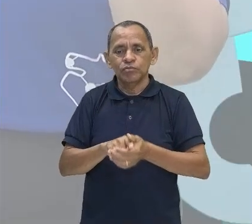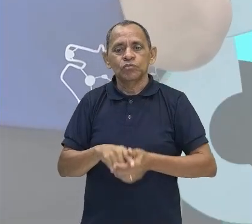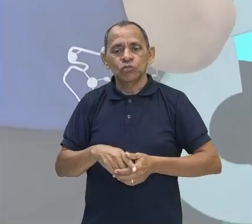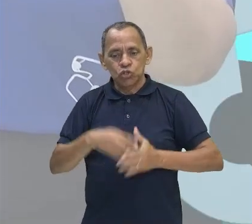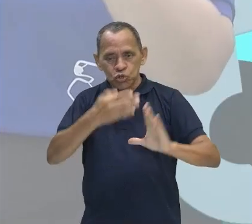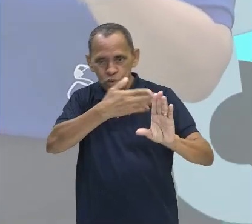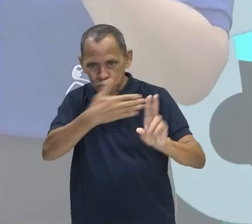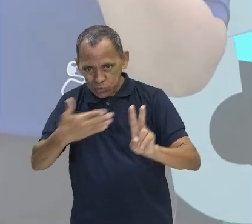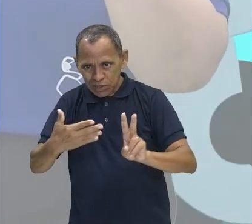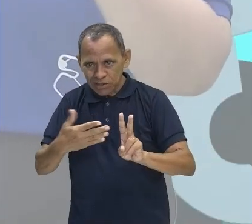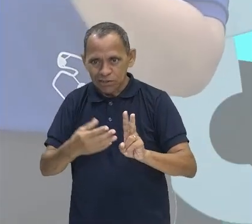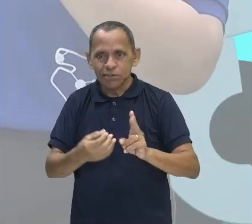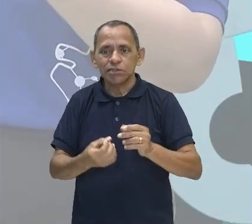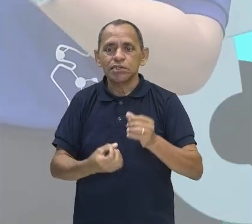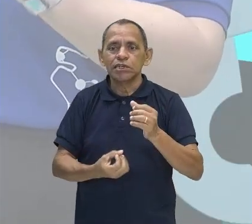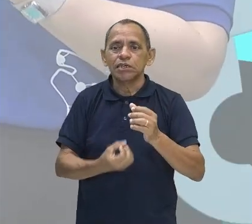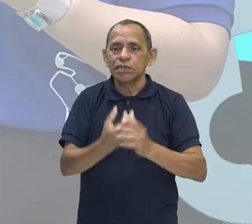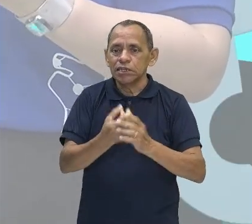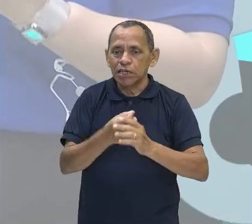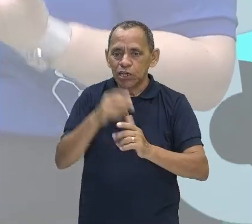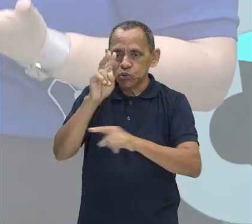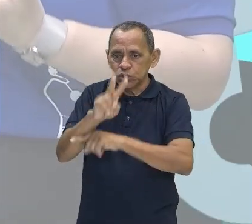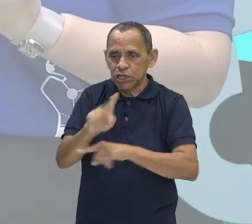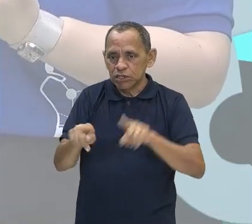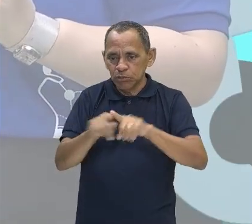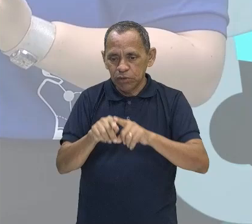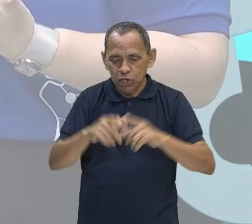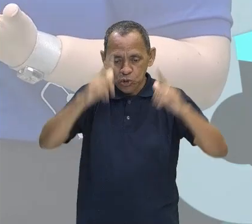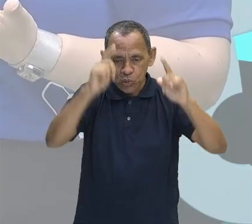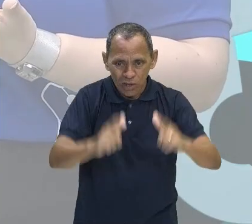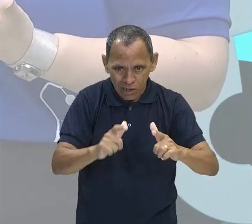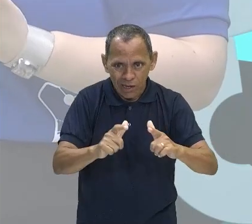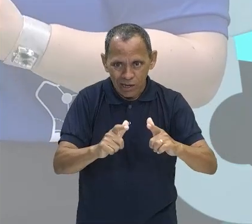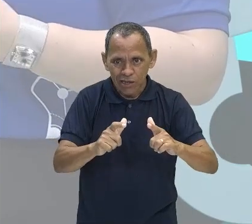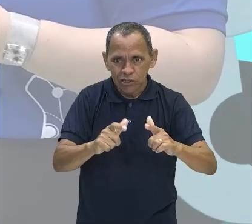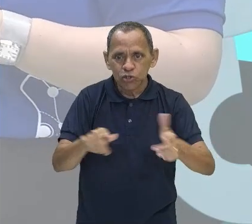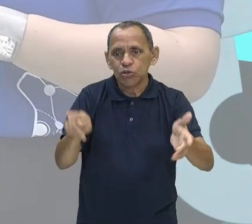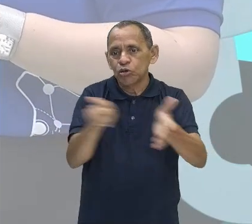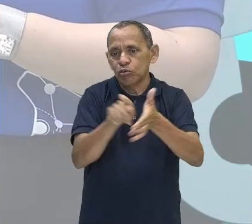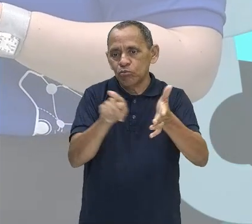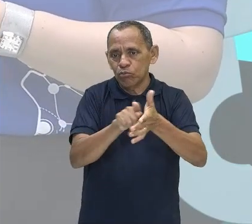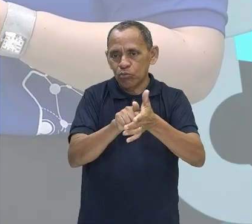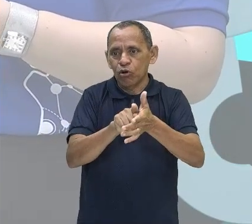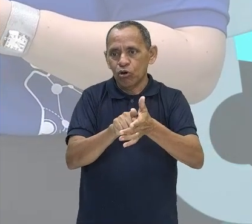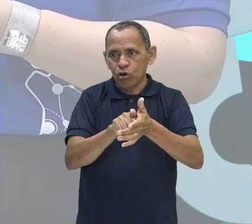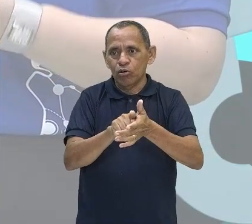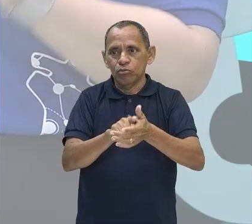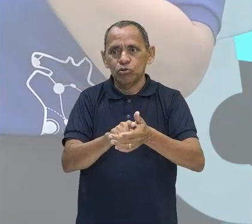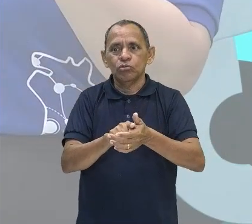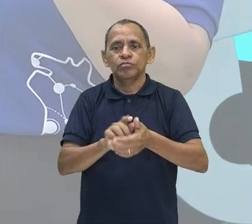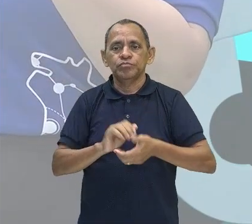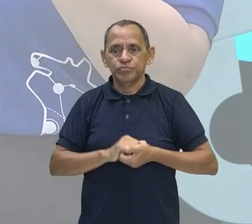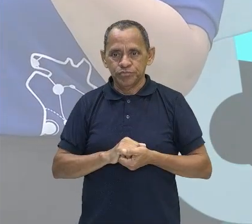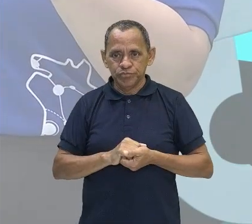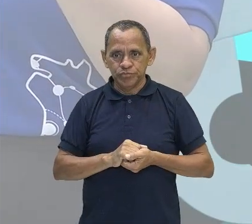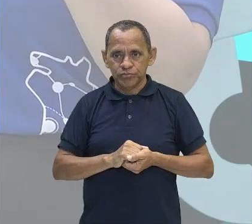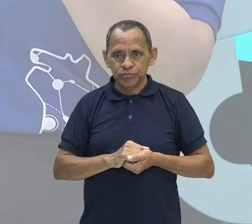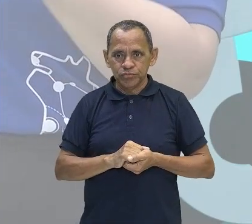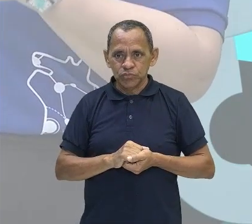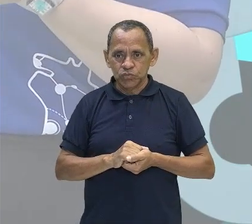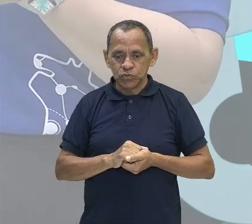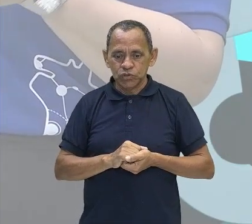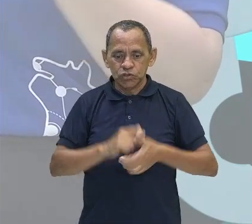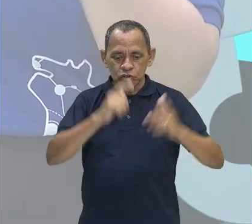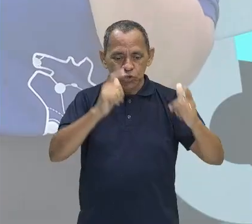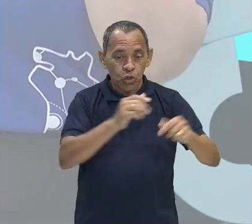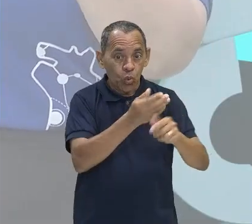né, ali em lugares específicos justamente para o abate, para o consumo. Então, quando você está diante de um peixe que vem direto do rio,